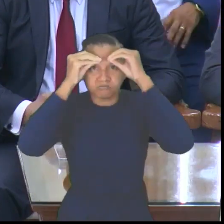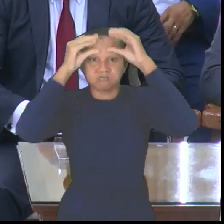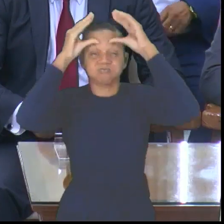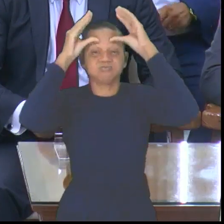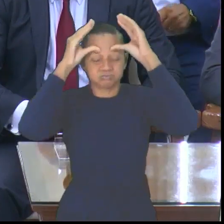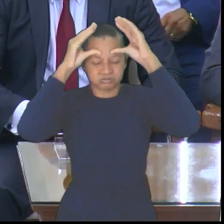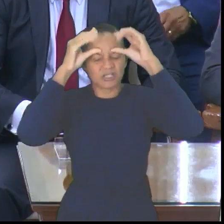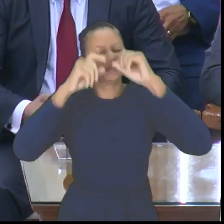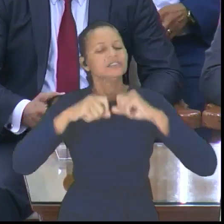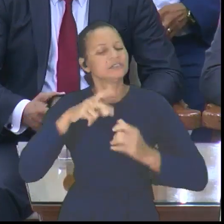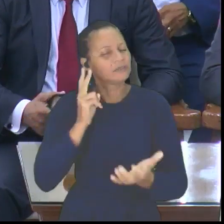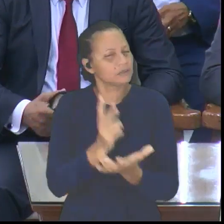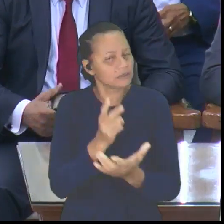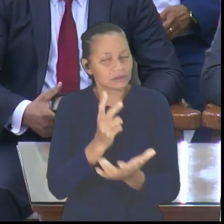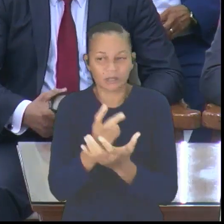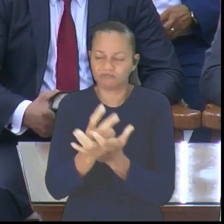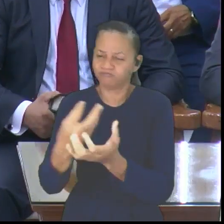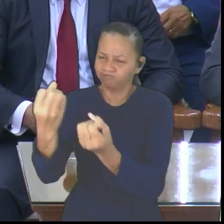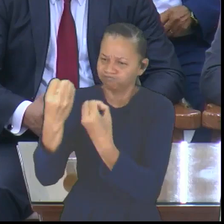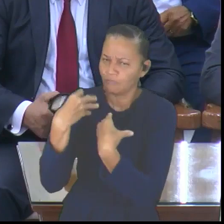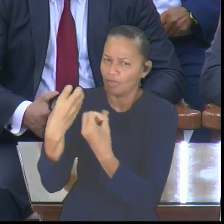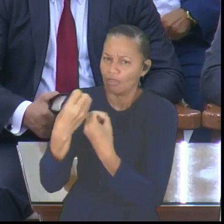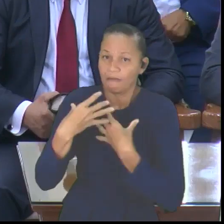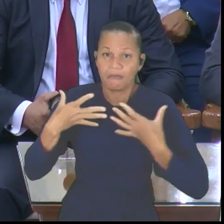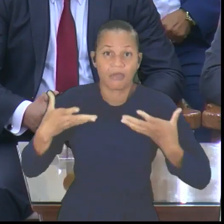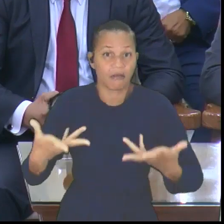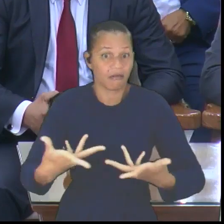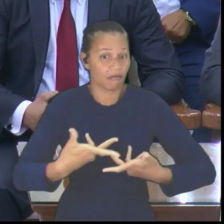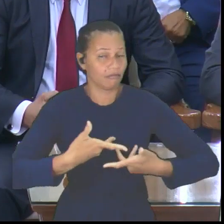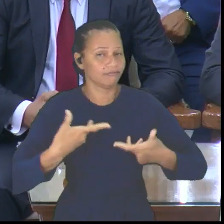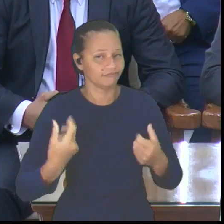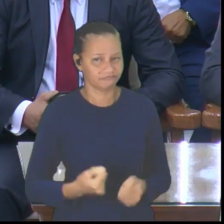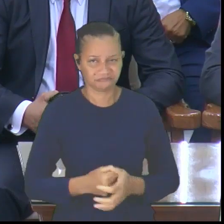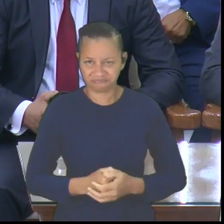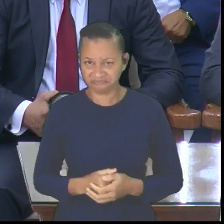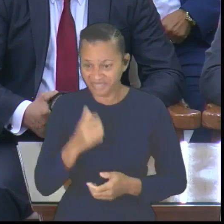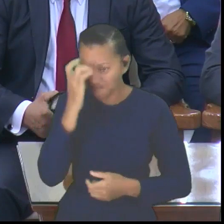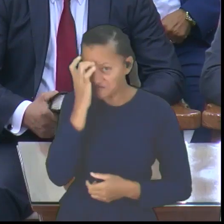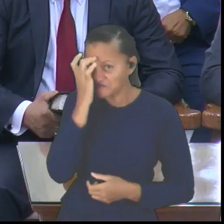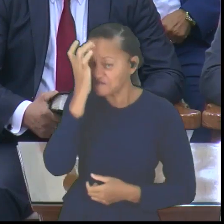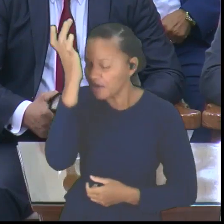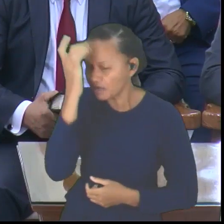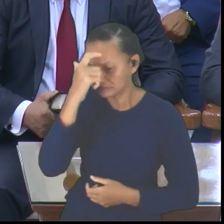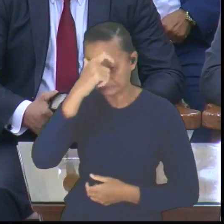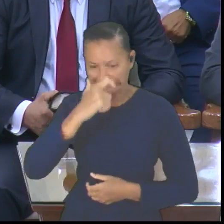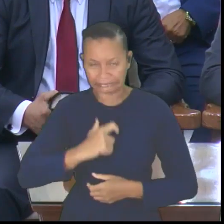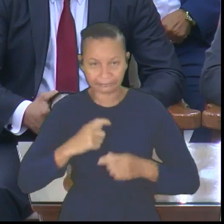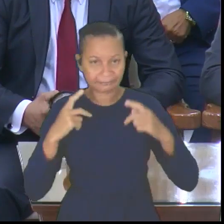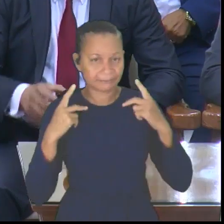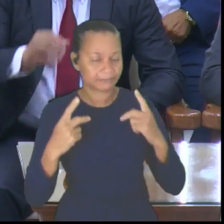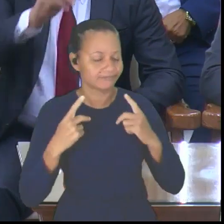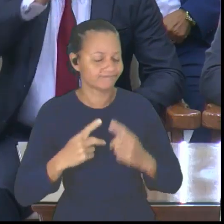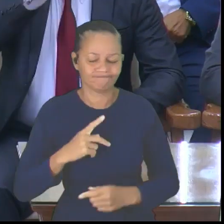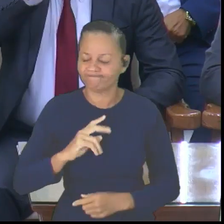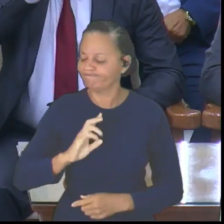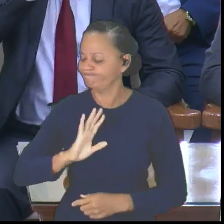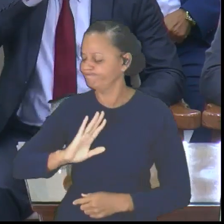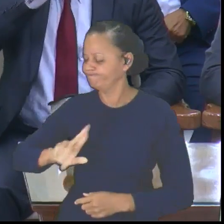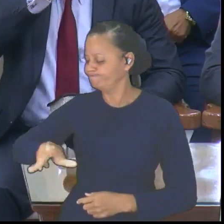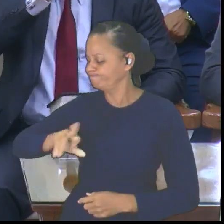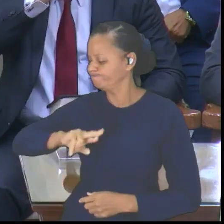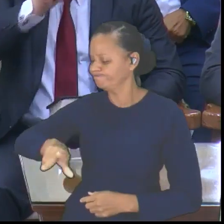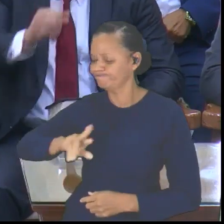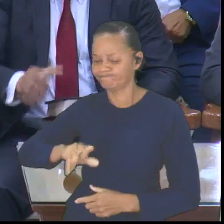bem alimentados pela palavra de Deus, e não é fácil essa missão, não é? E não é fácil a